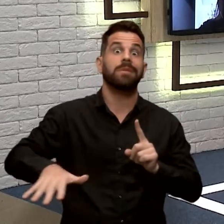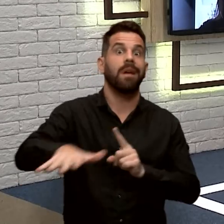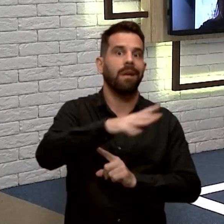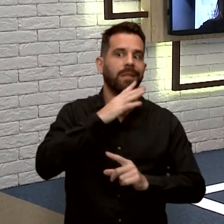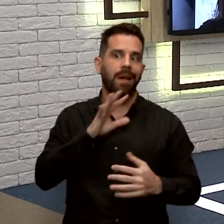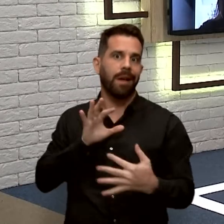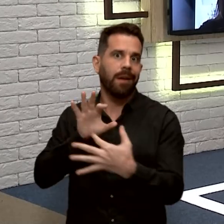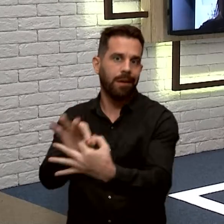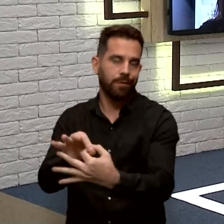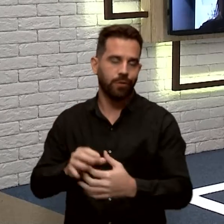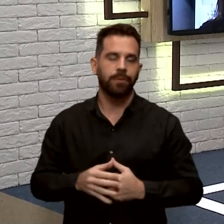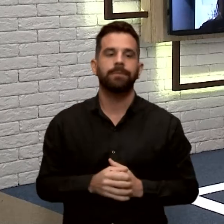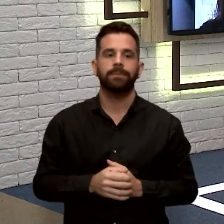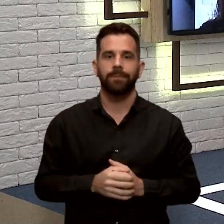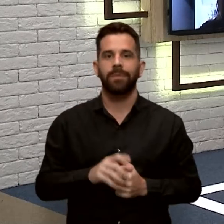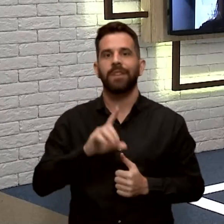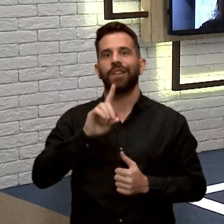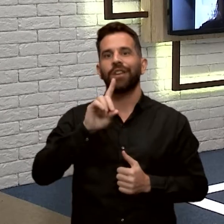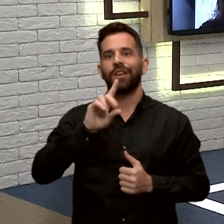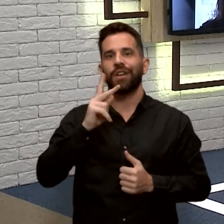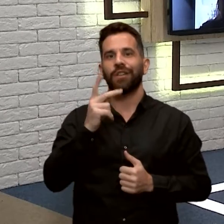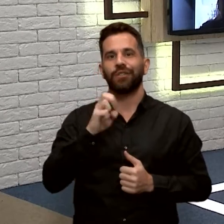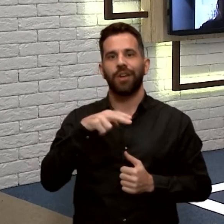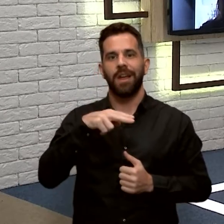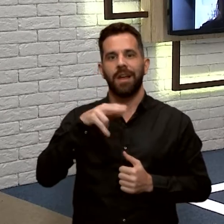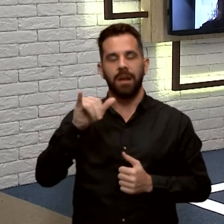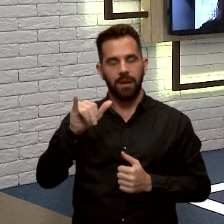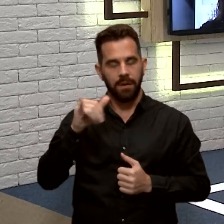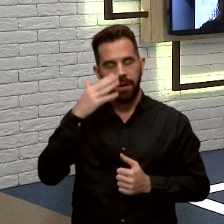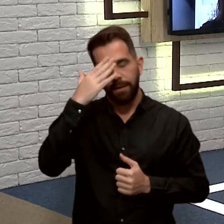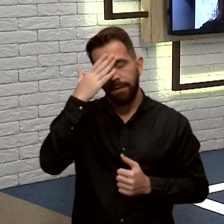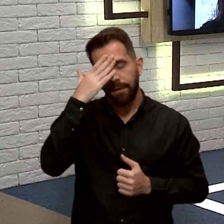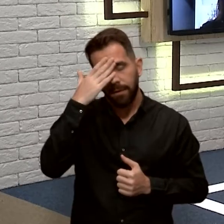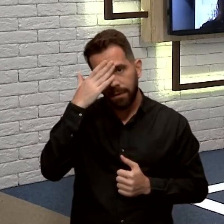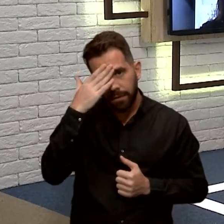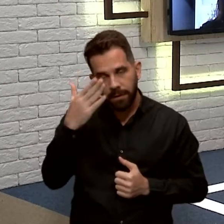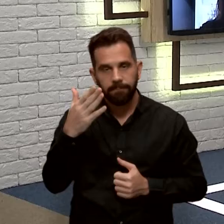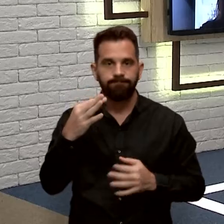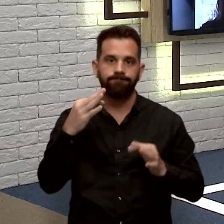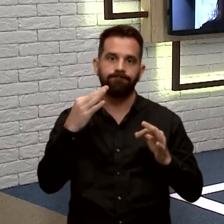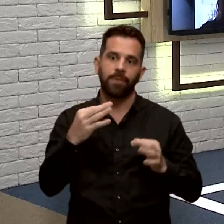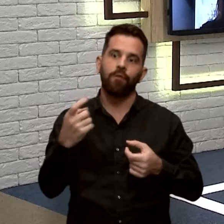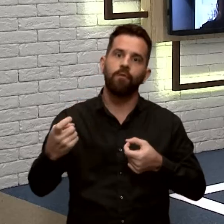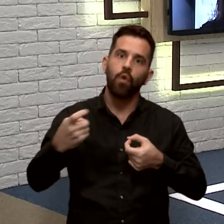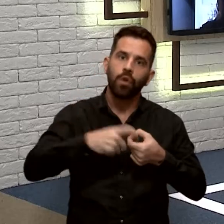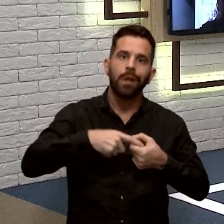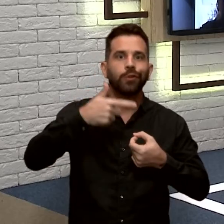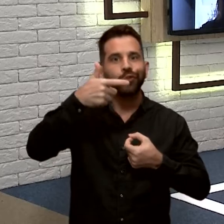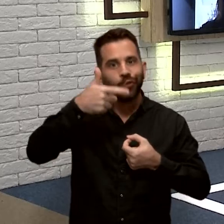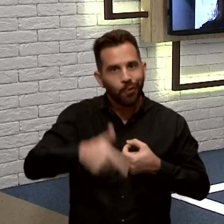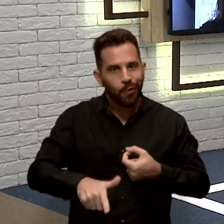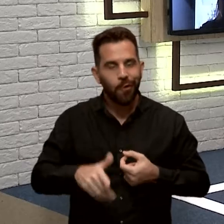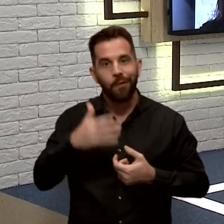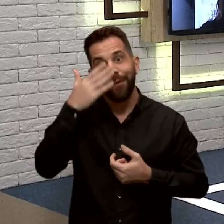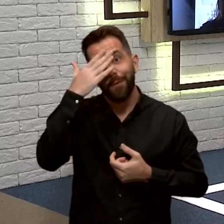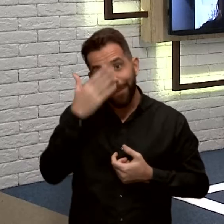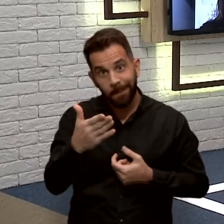Jenny, quero te agradecer demais, viu? Deixar o convite feito aqui para quando você quiser voltar para a gente bater mais um papo. Brigadão.